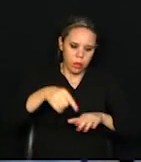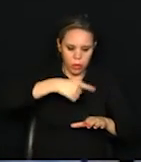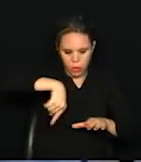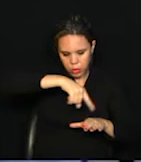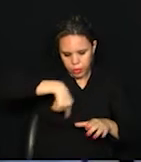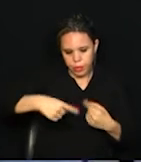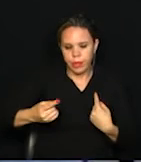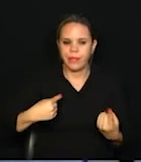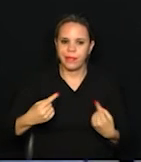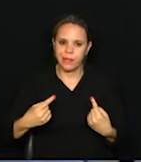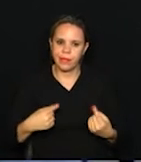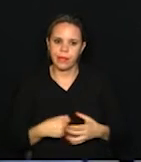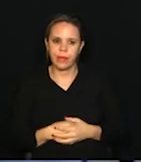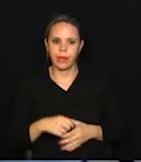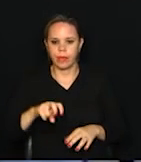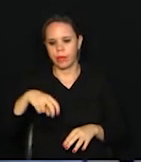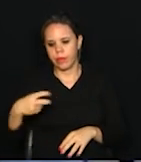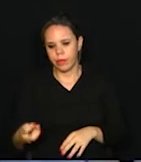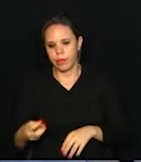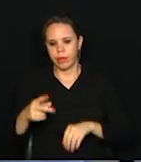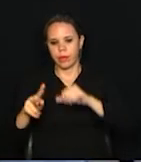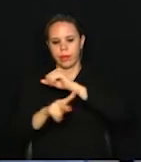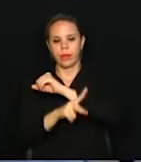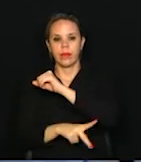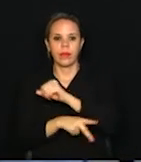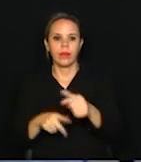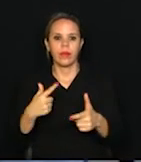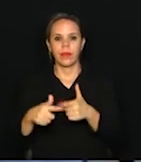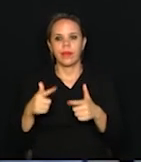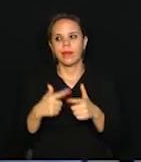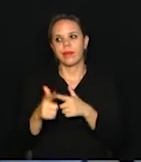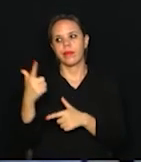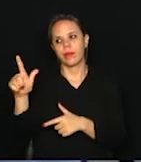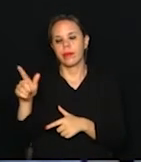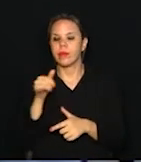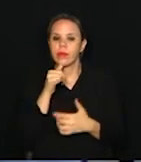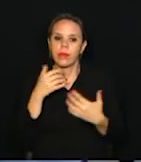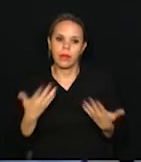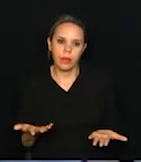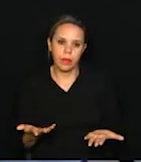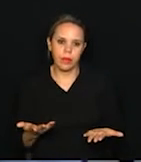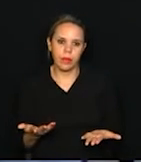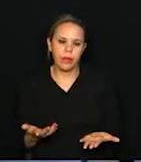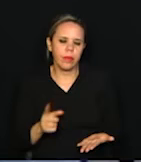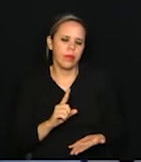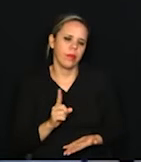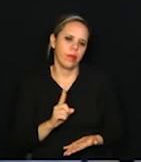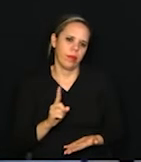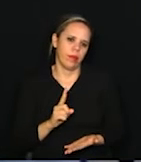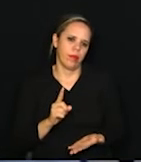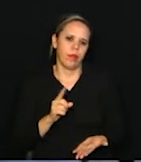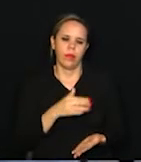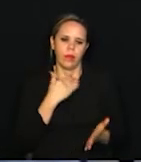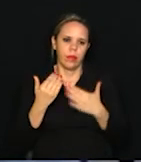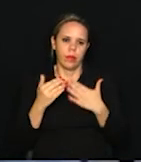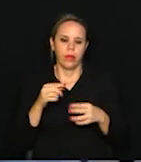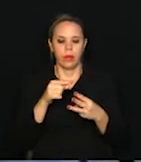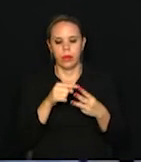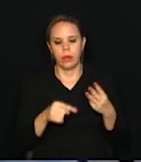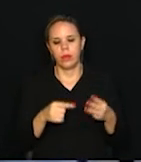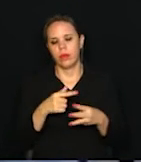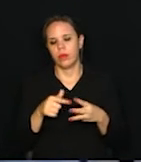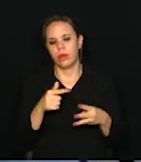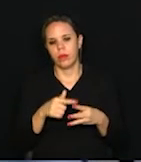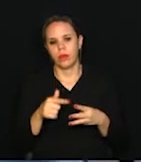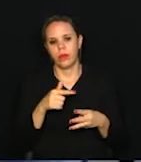via, caiu o viaduto, se fossem outros elementos que levam a isso, mas não, no caso das mortes são esses três,